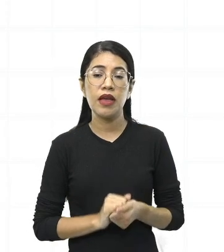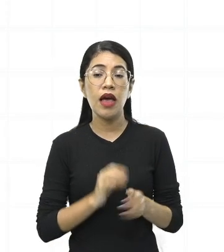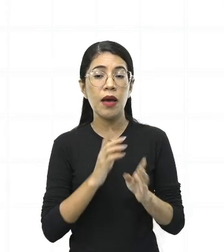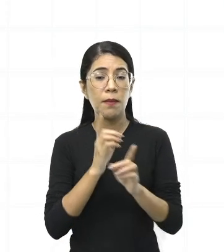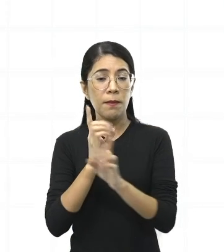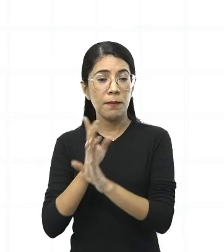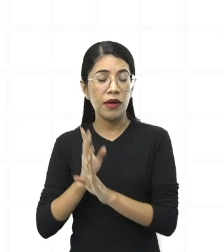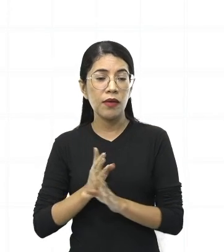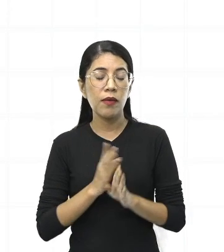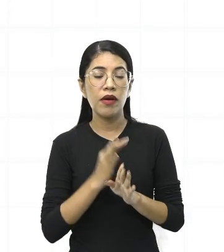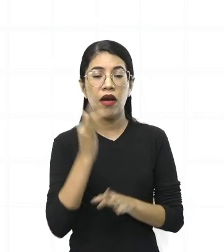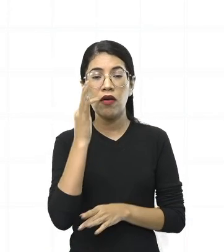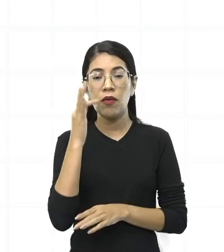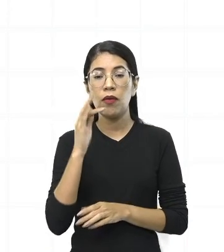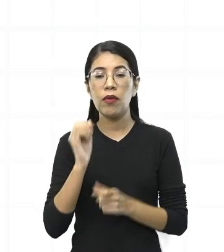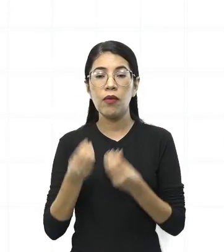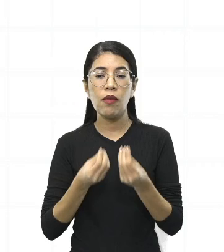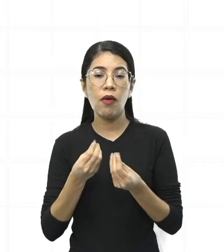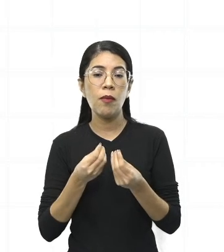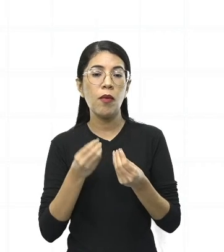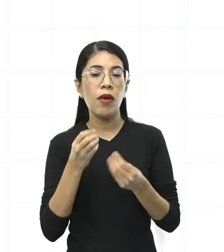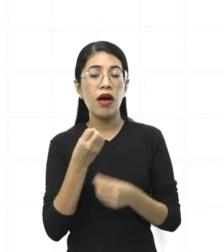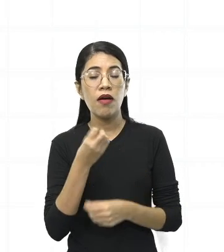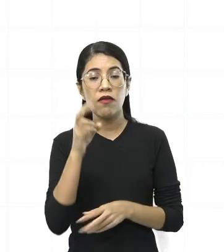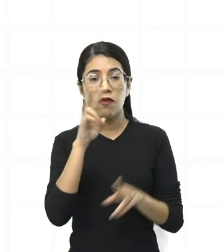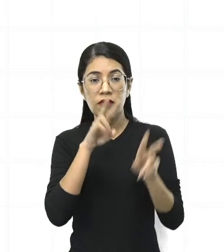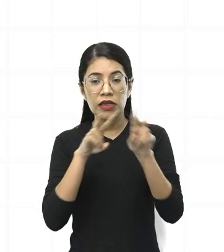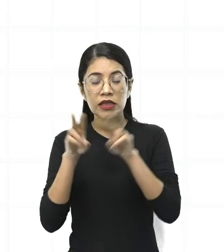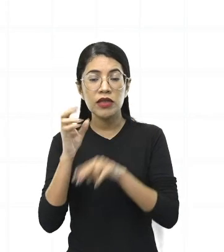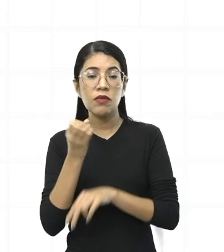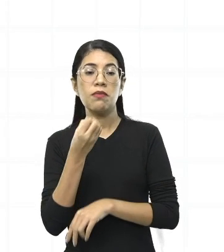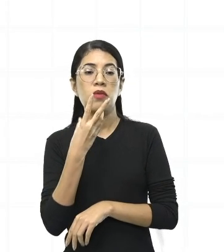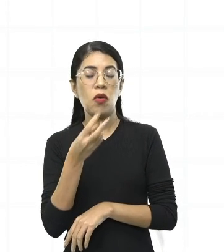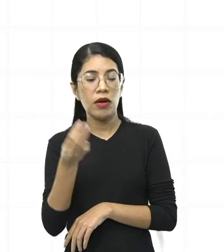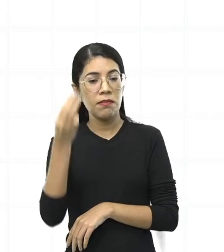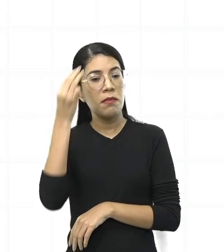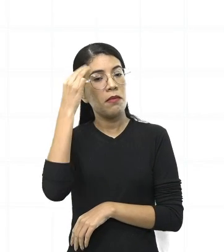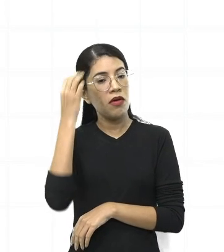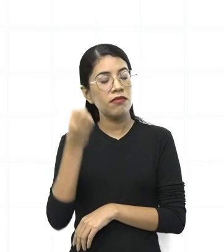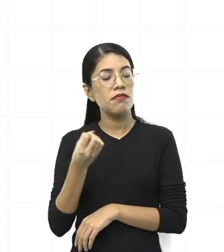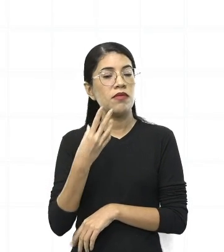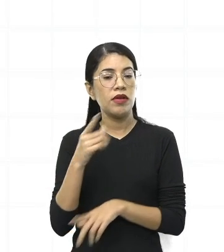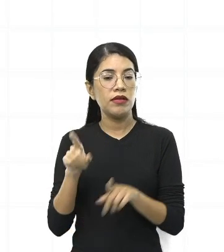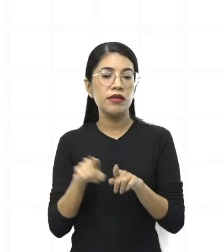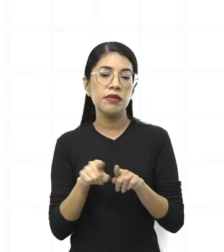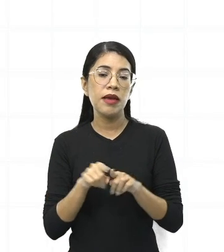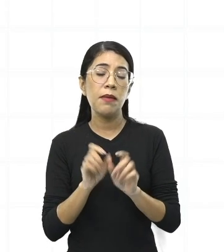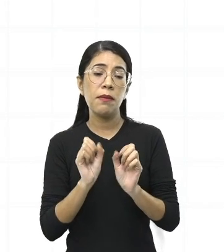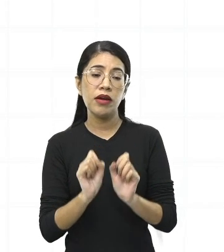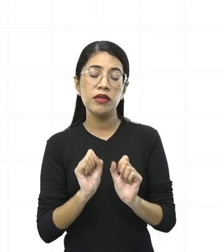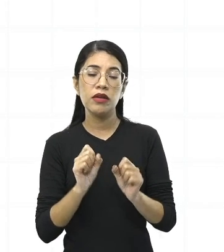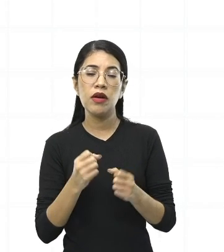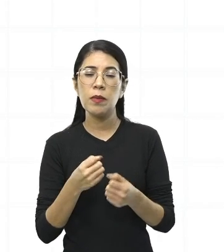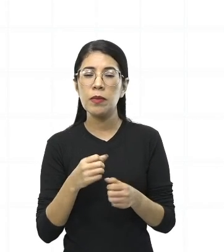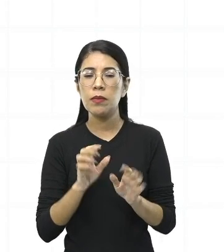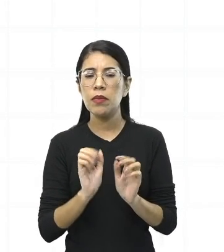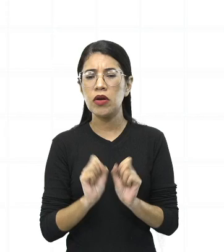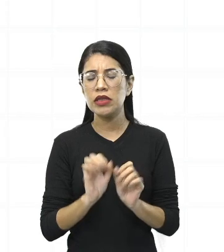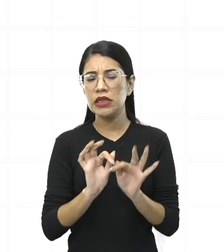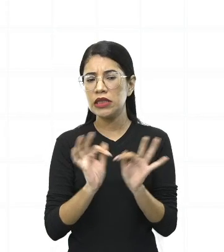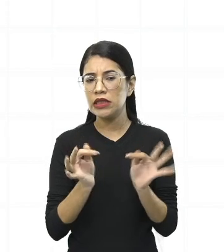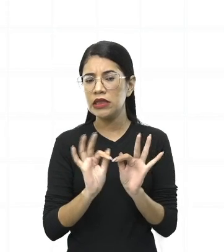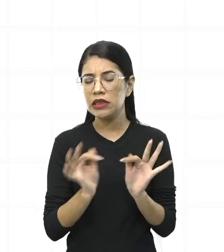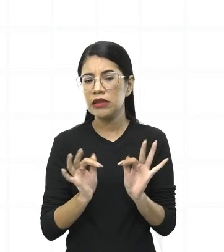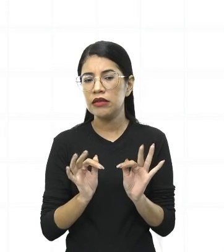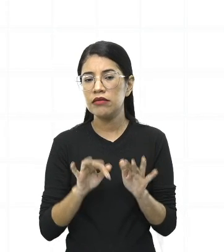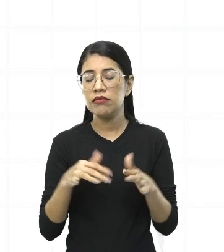frutos, elas contam com uma excelente visão e uma boa memória. Mesmo assim, pode ser uma tarefa simples.